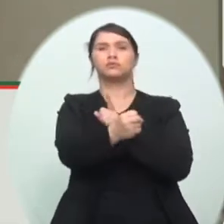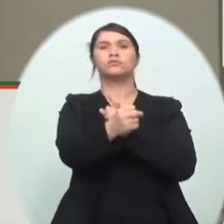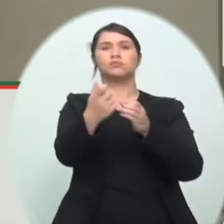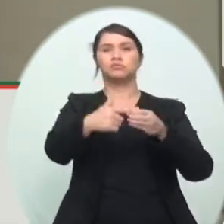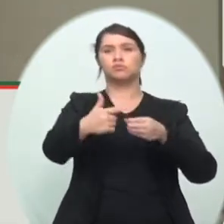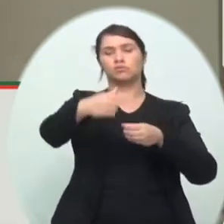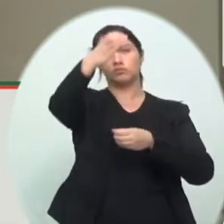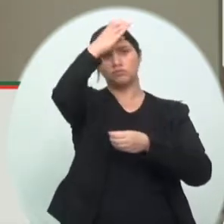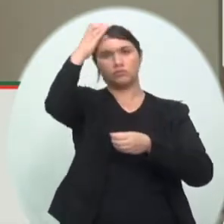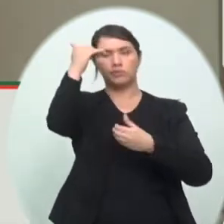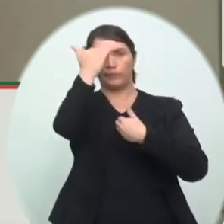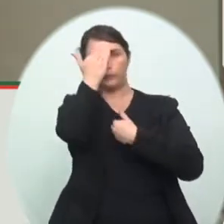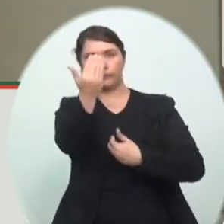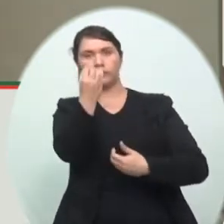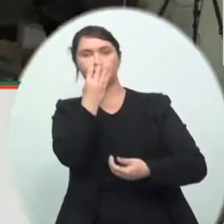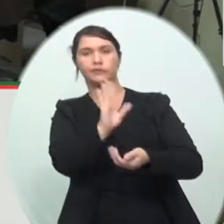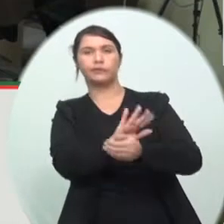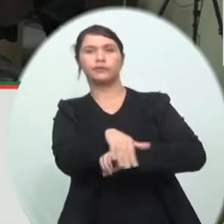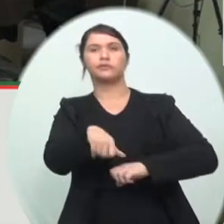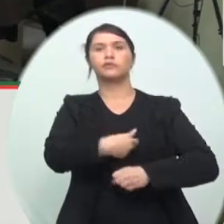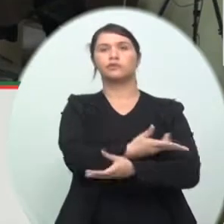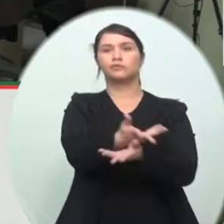ponta. Obrigado e boa noite a todos.